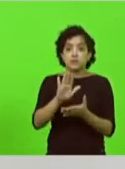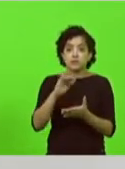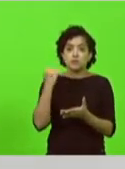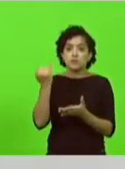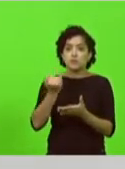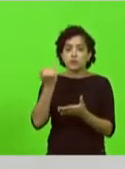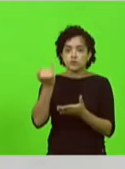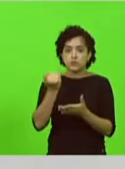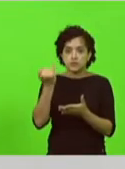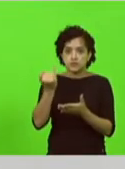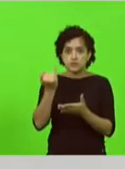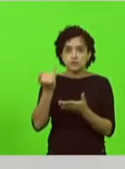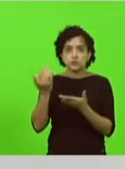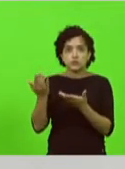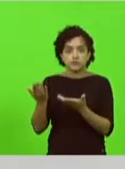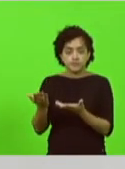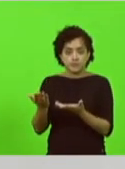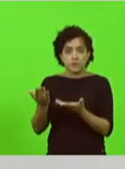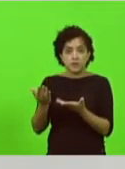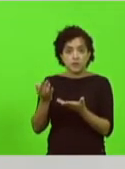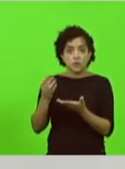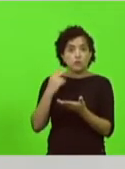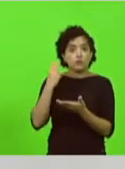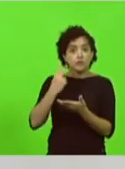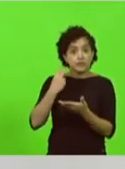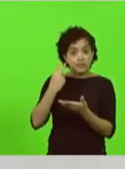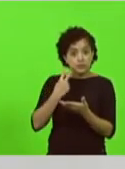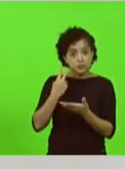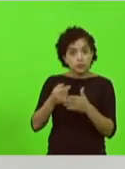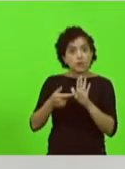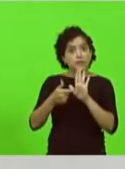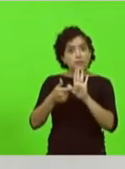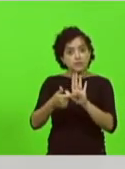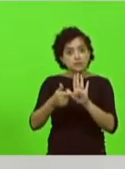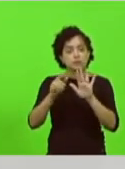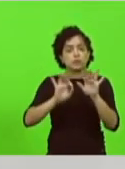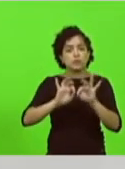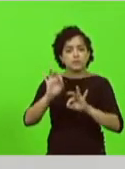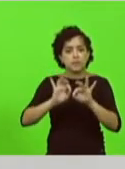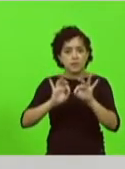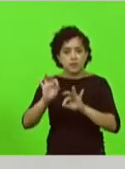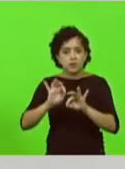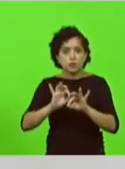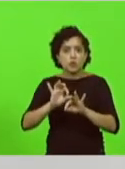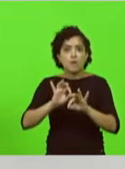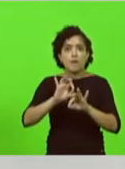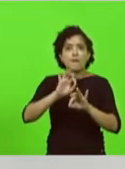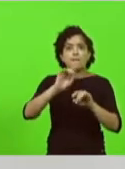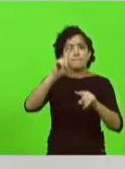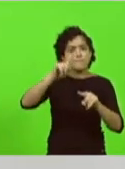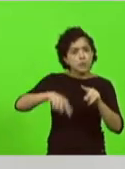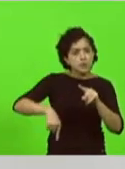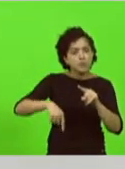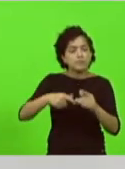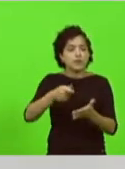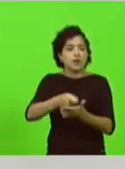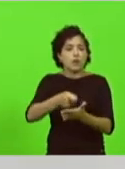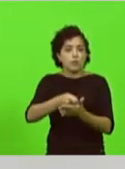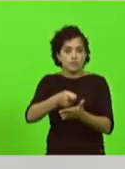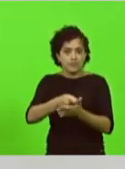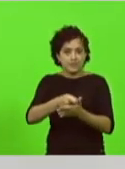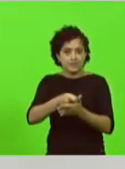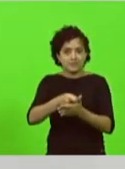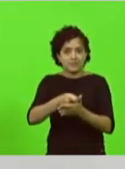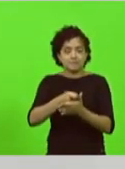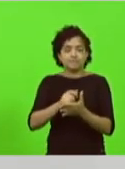do vereador William Antonese, de apresentar esse projeto para que seja proibida a cobrança desse passaporte dentro da cidade de